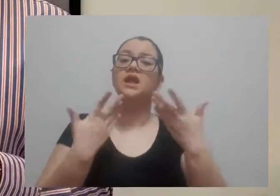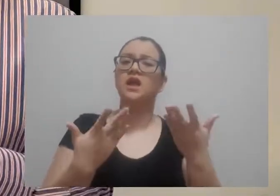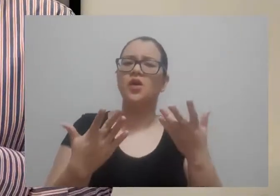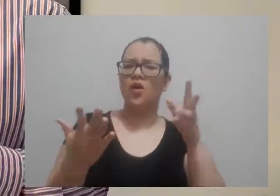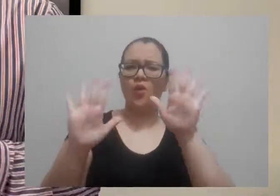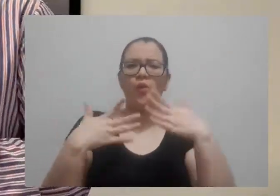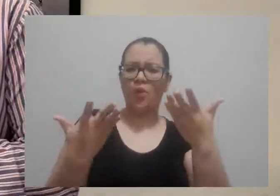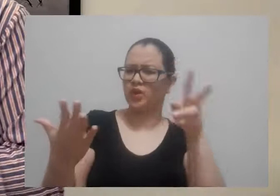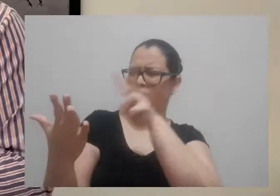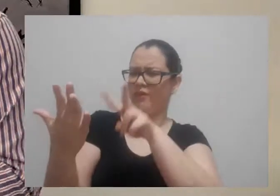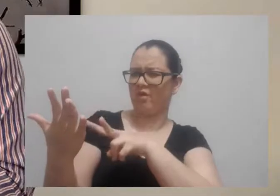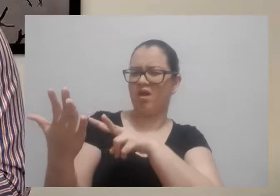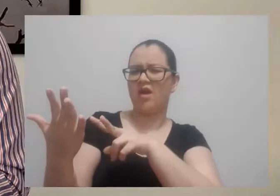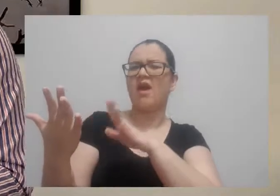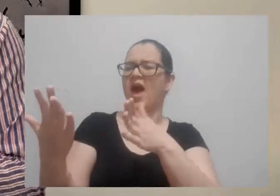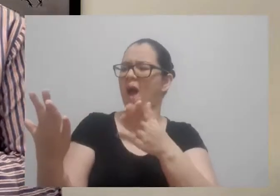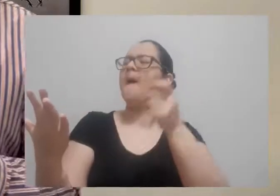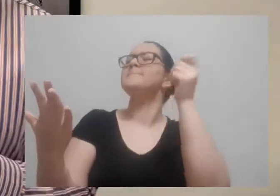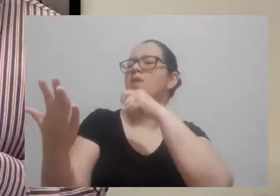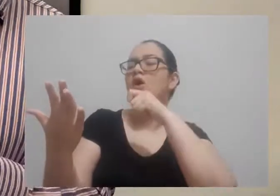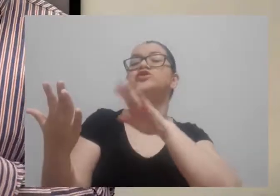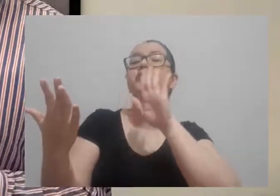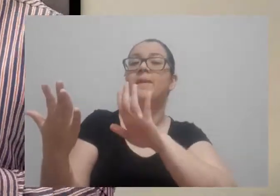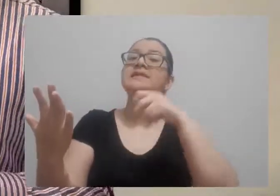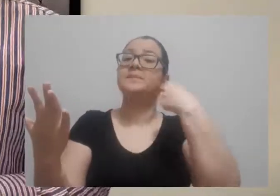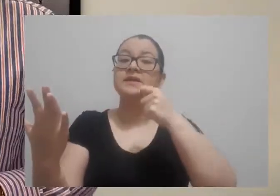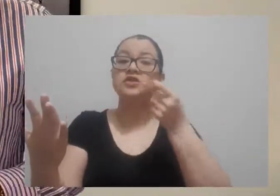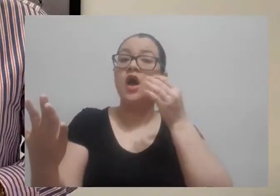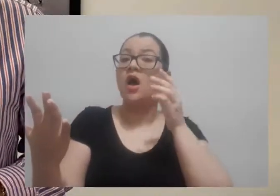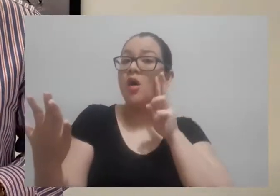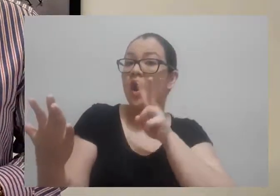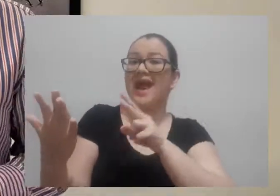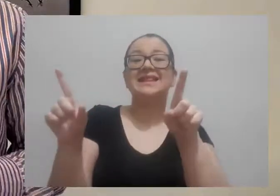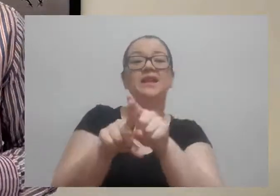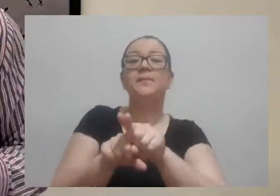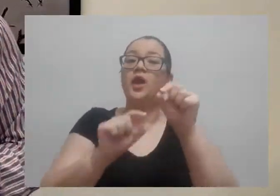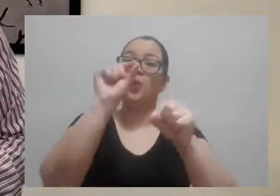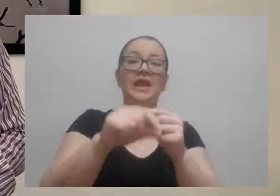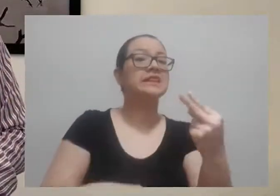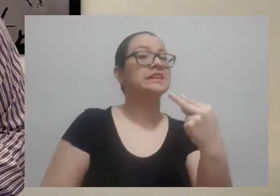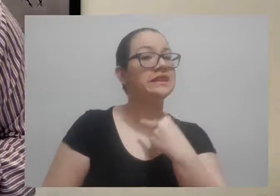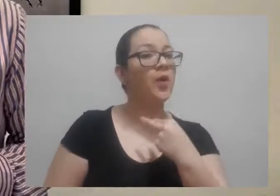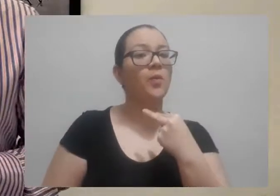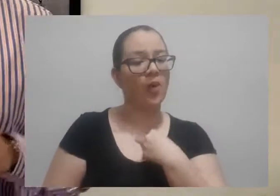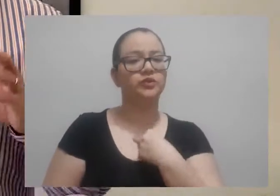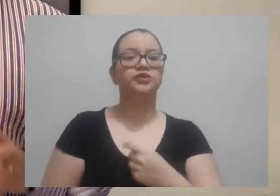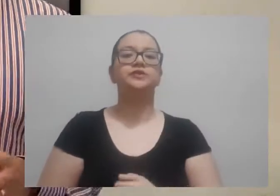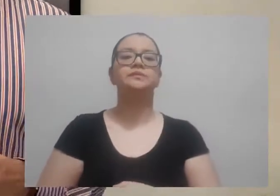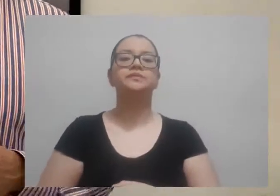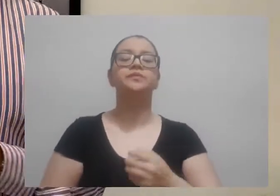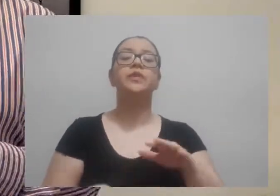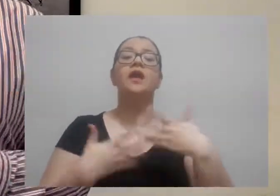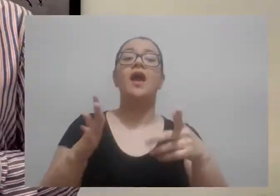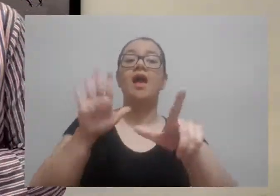a lei não era apenas prescritiva, mas ela era restritiva também. O segundo aspecto que ele aborda é que a